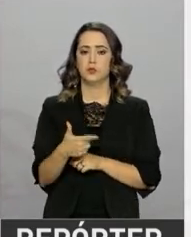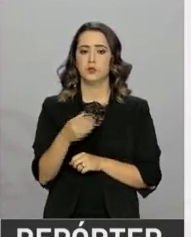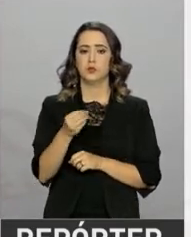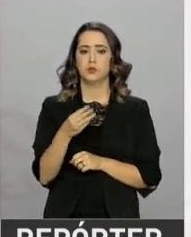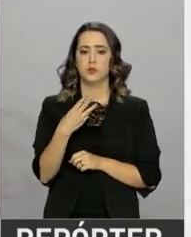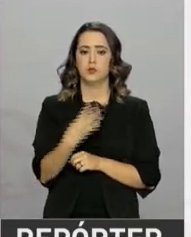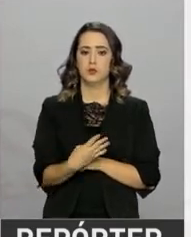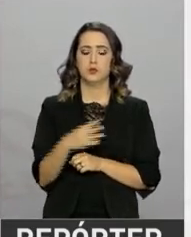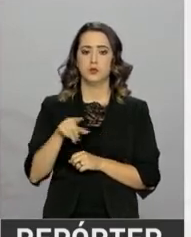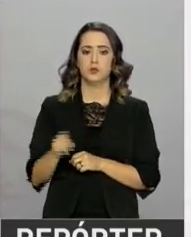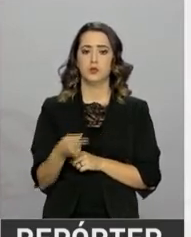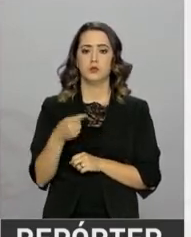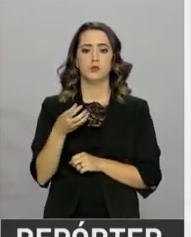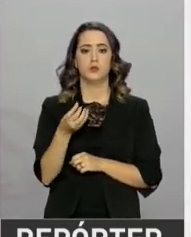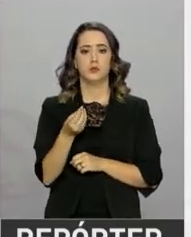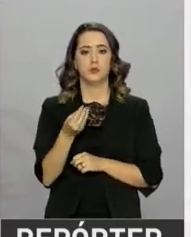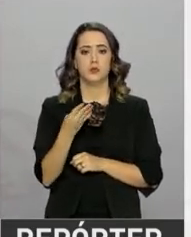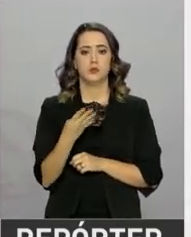com